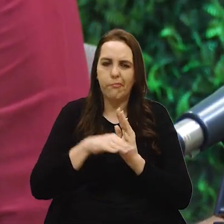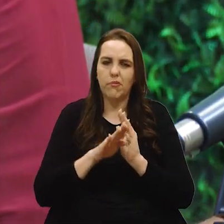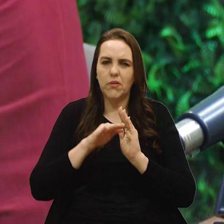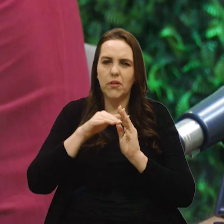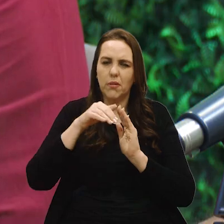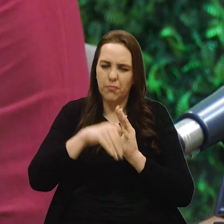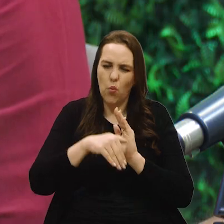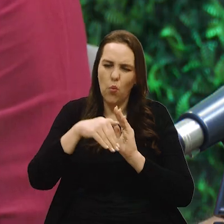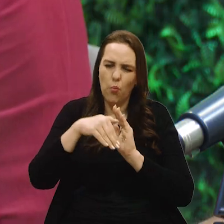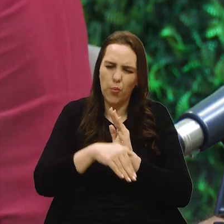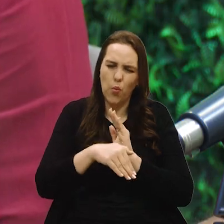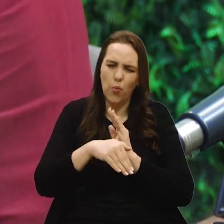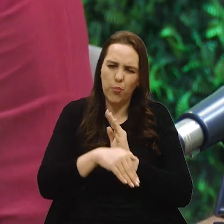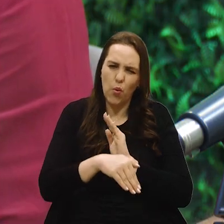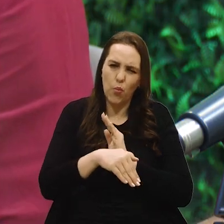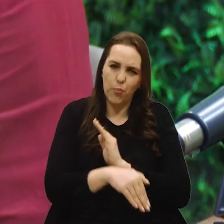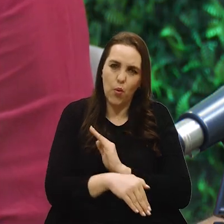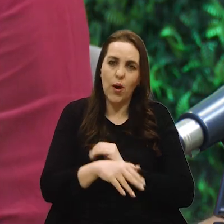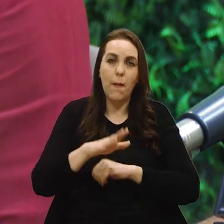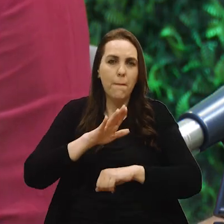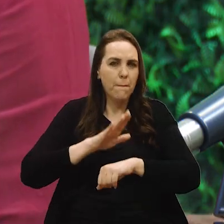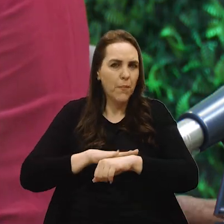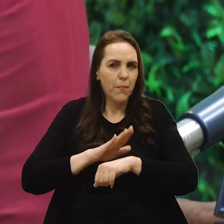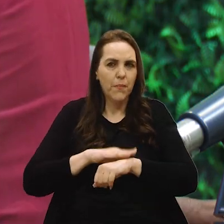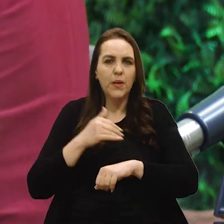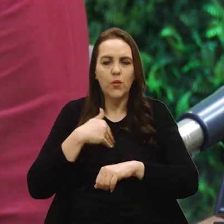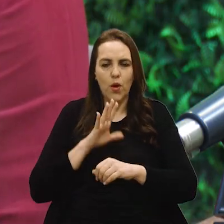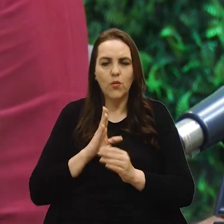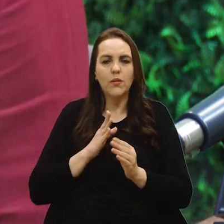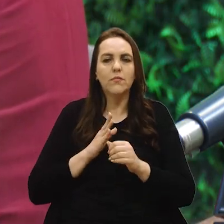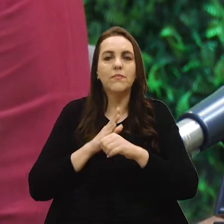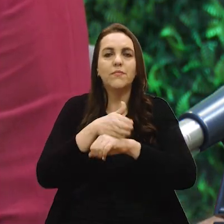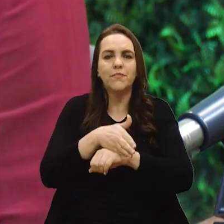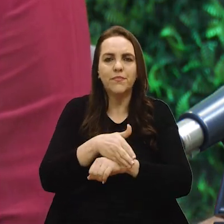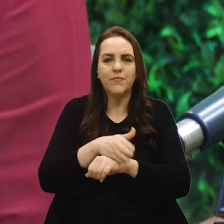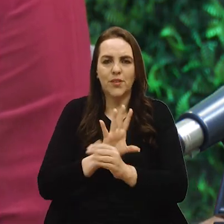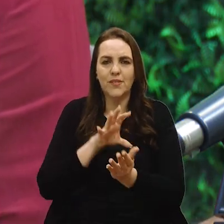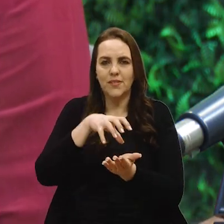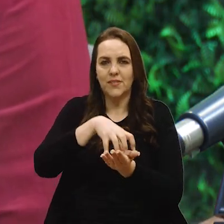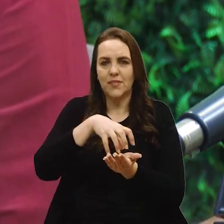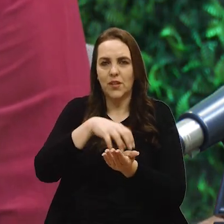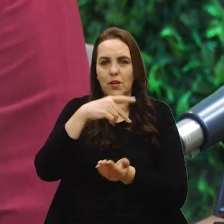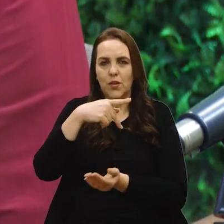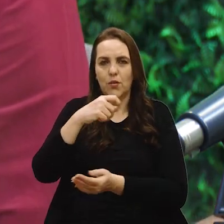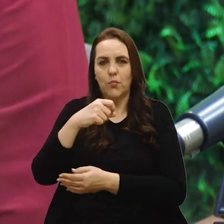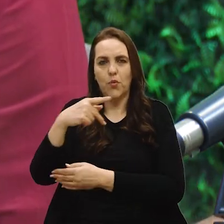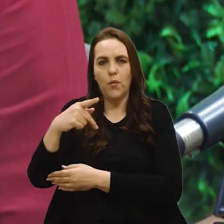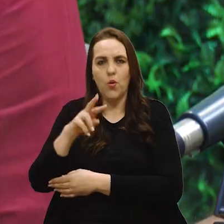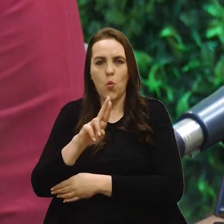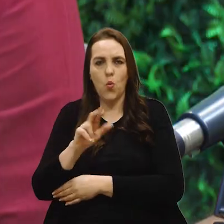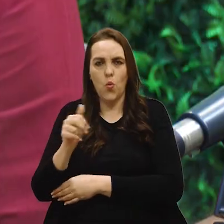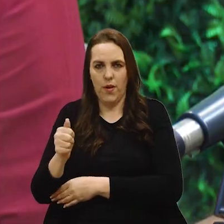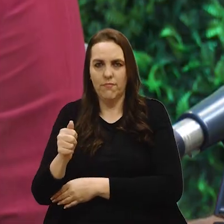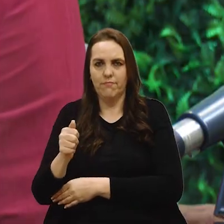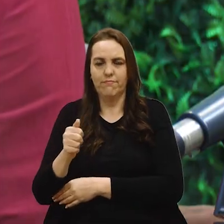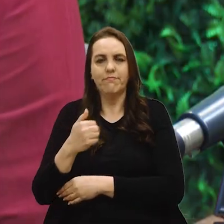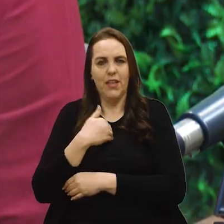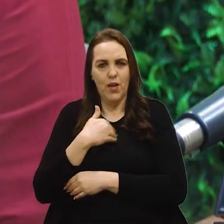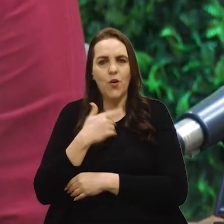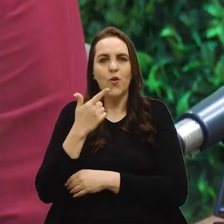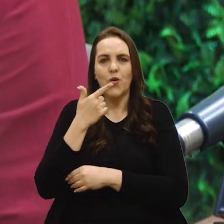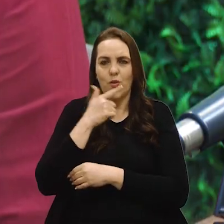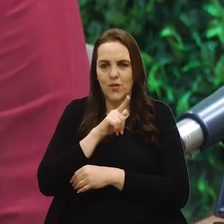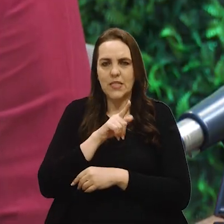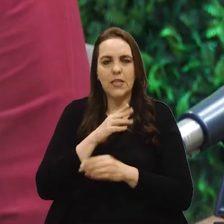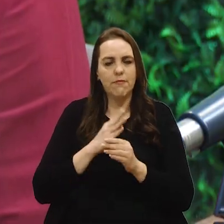Foi uma das chaves. Foi a chave quando eu entrei no Pop Rua, por isso que é uma coisa muito complexa. Foi a chave de que eu